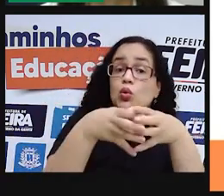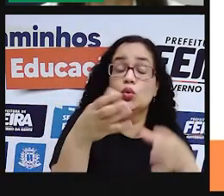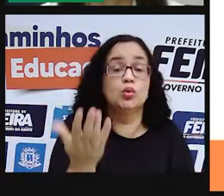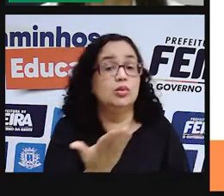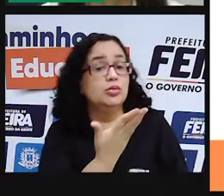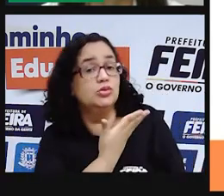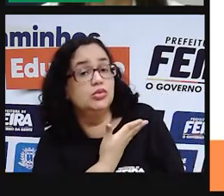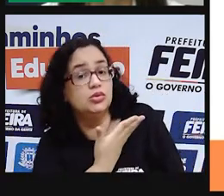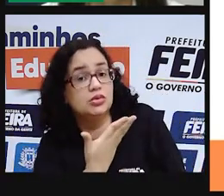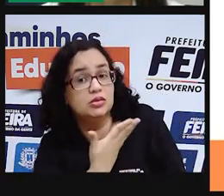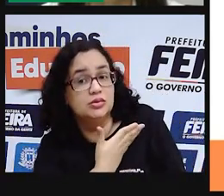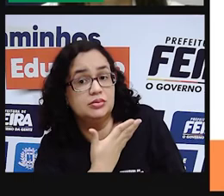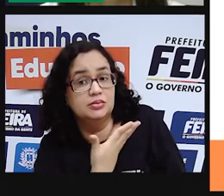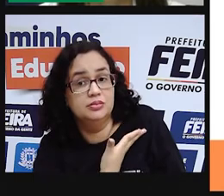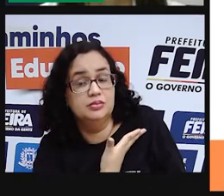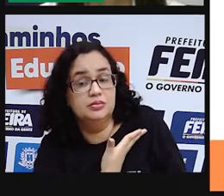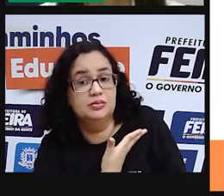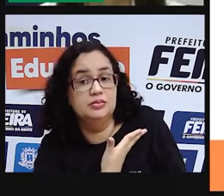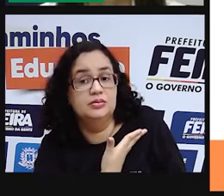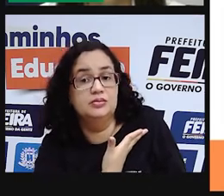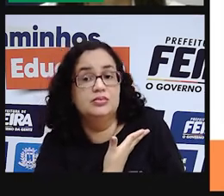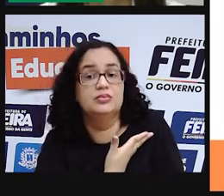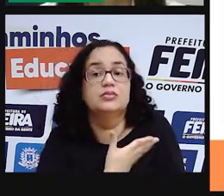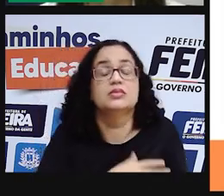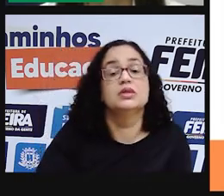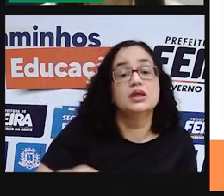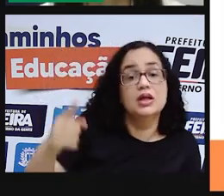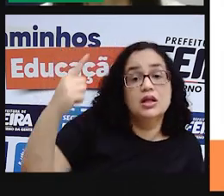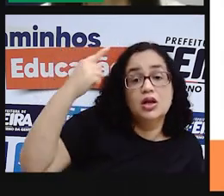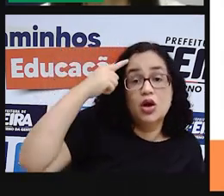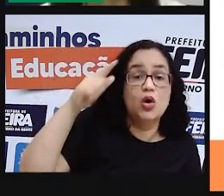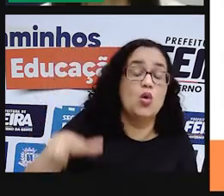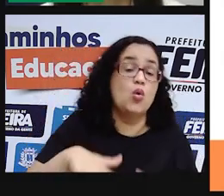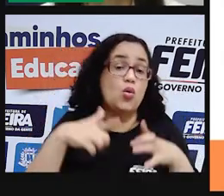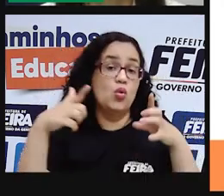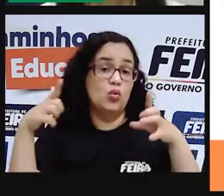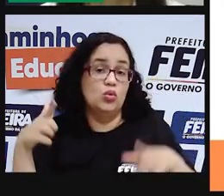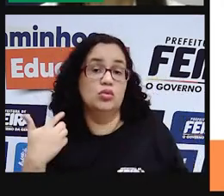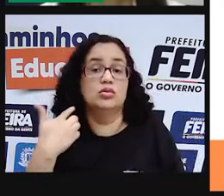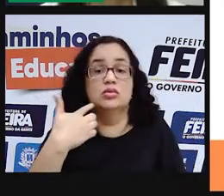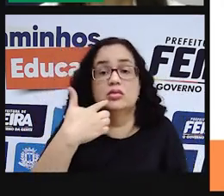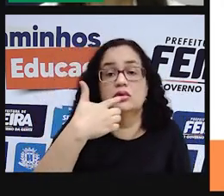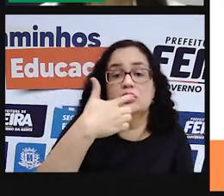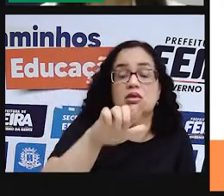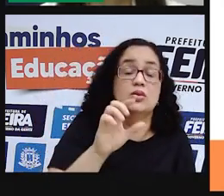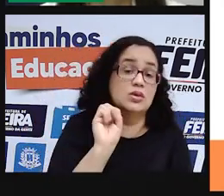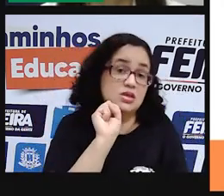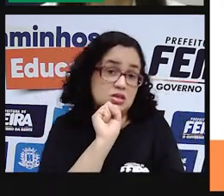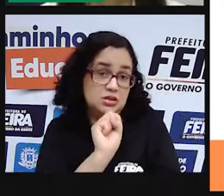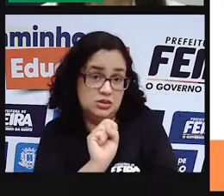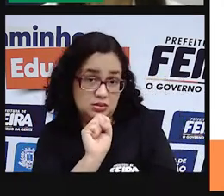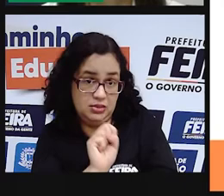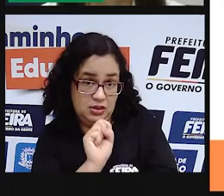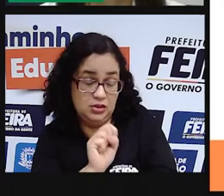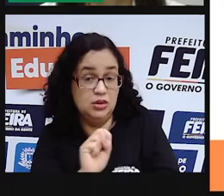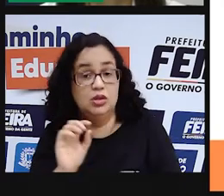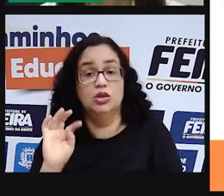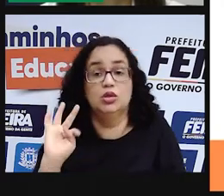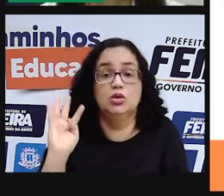amigos. Basta que alguém faça algo, revele algo ou se comporte de uma maneira que não é esperada por